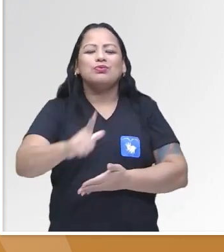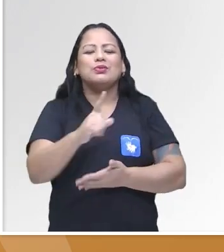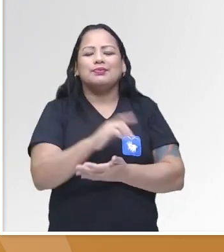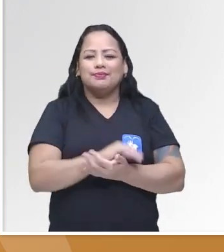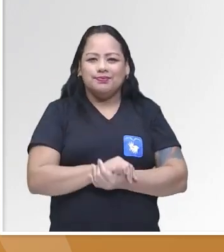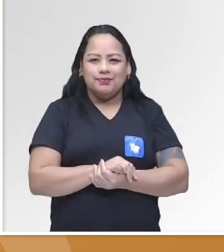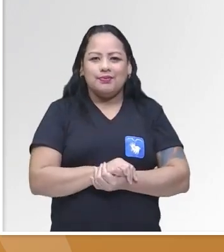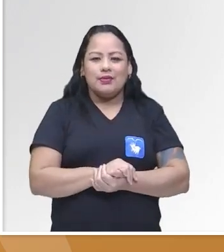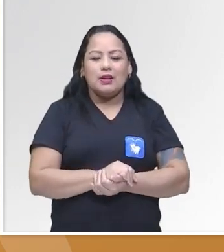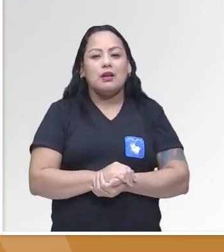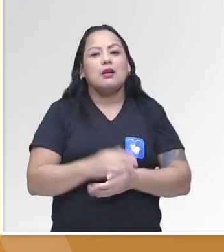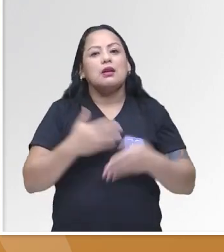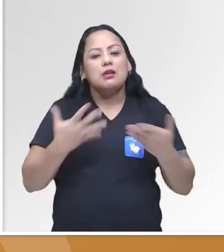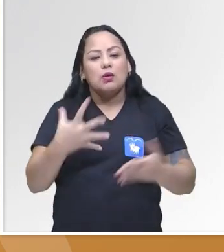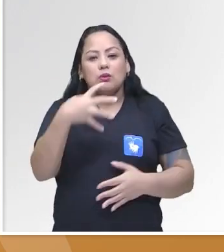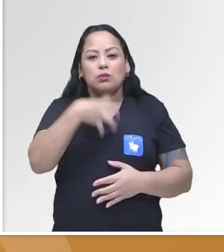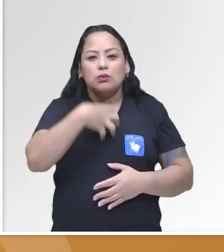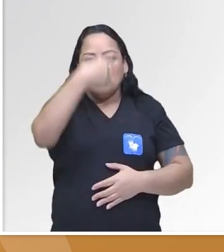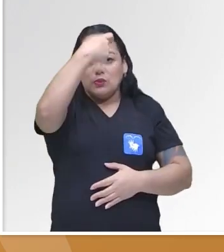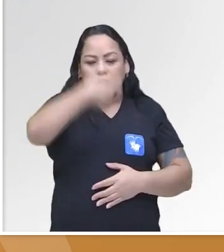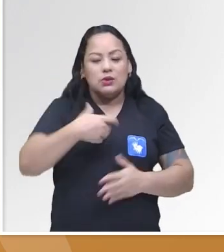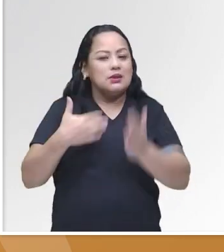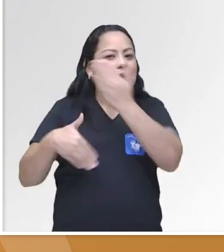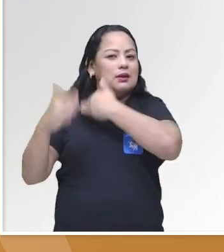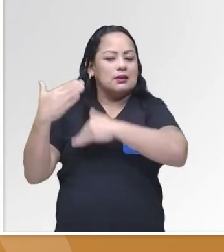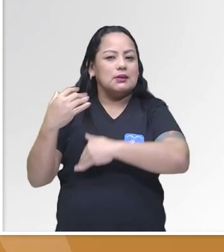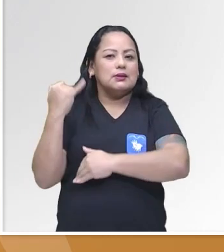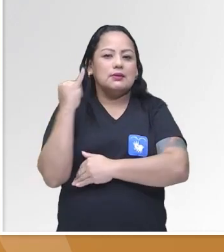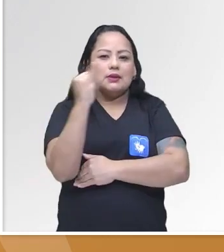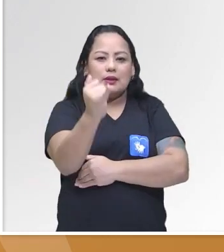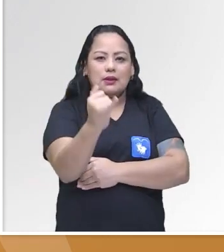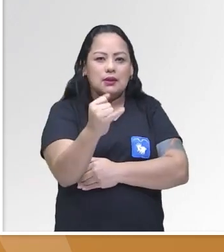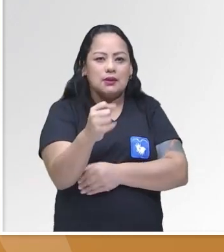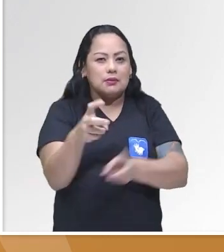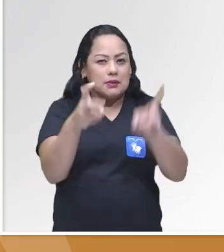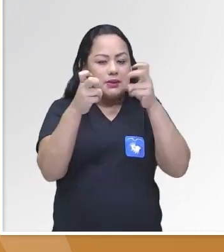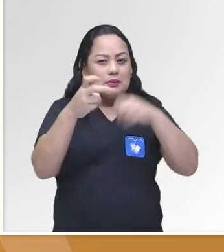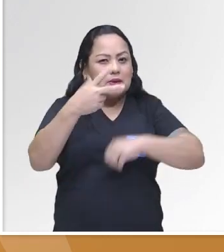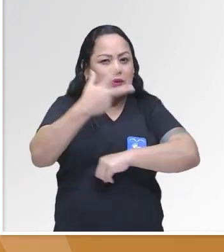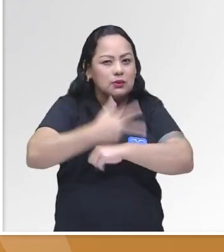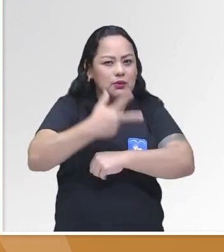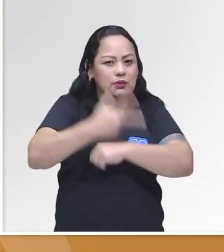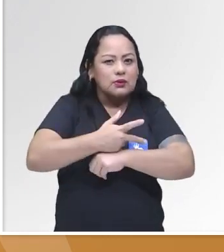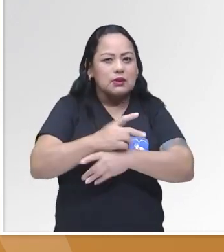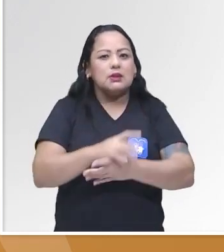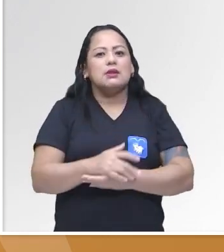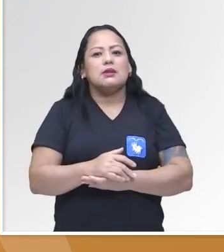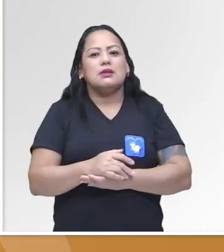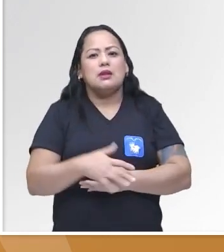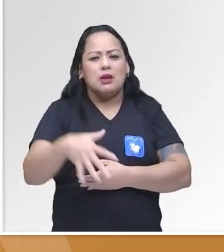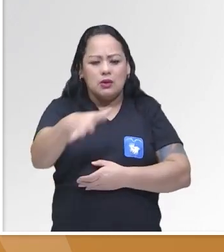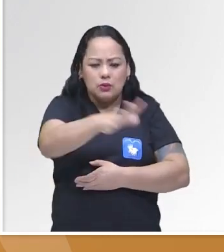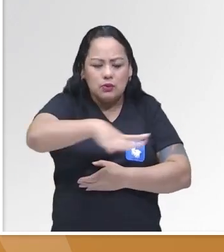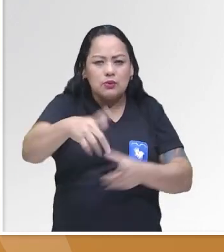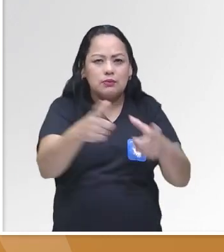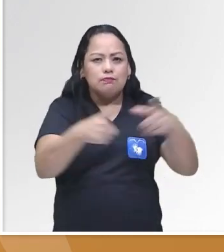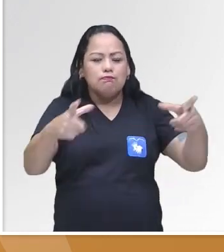E por isso torno a repetir o que eu falei anteriormente. Vocês viram aí no vídeo, As maiores áreas de preservação